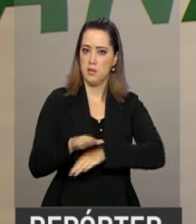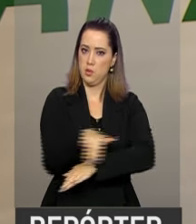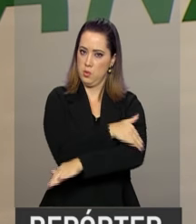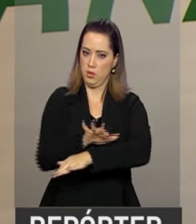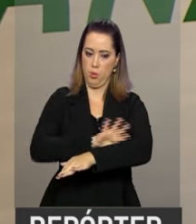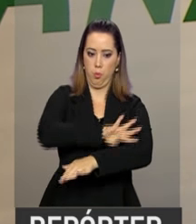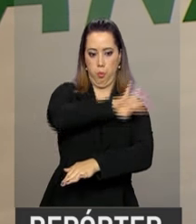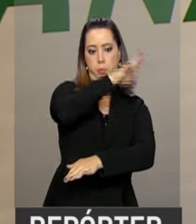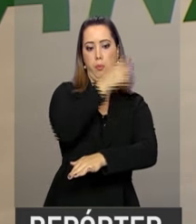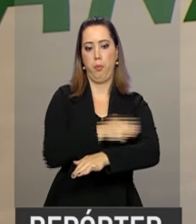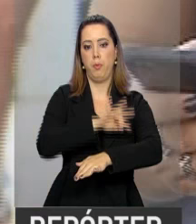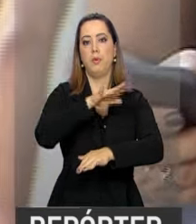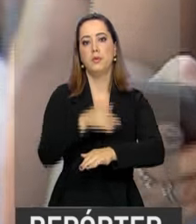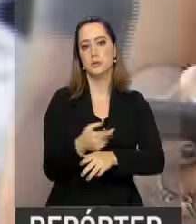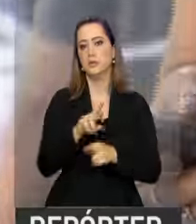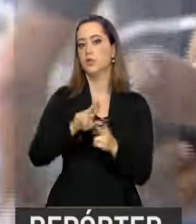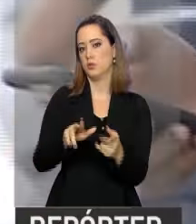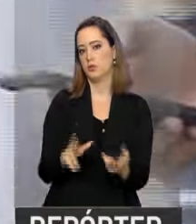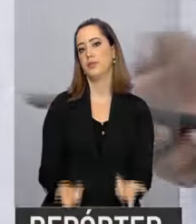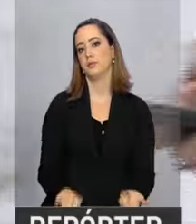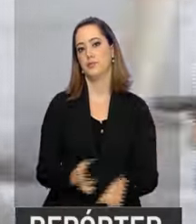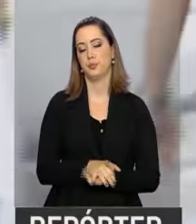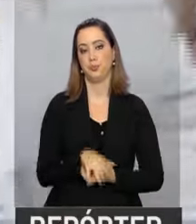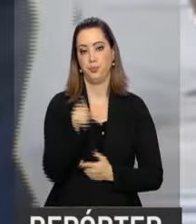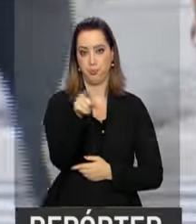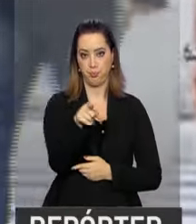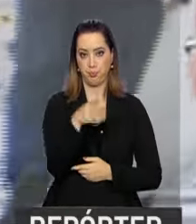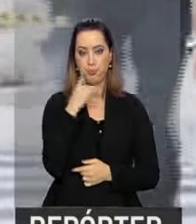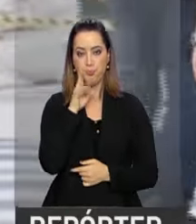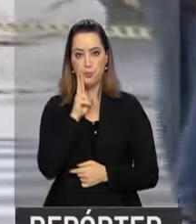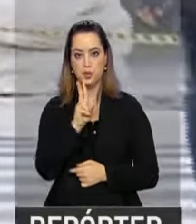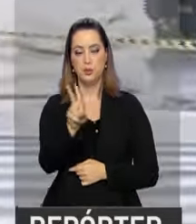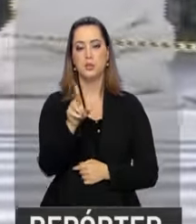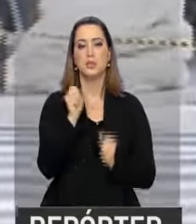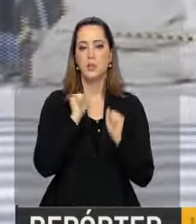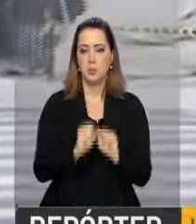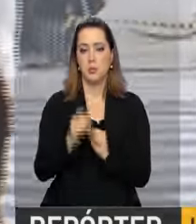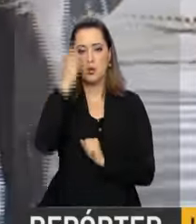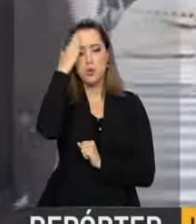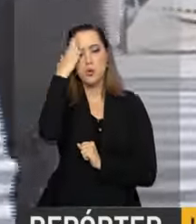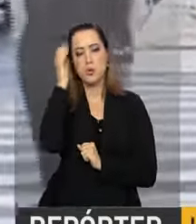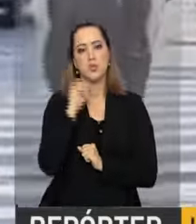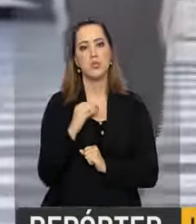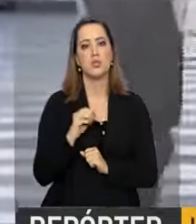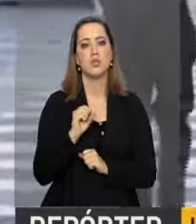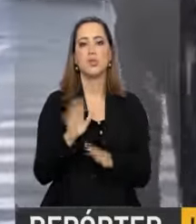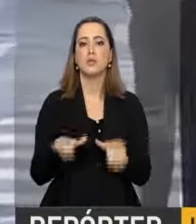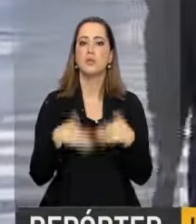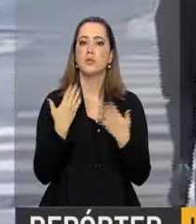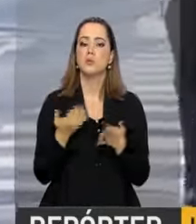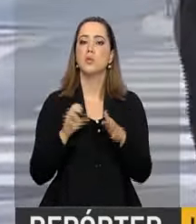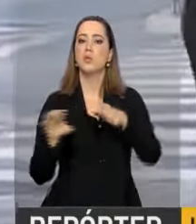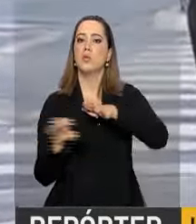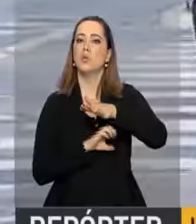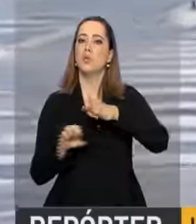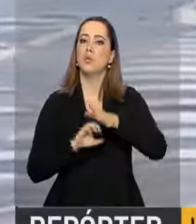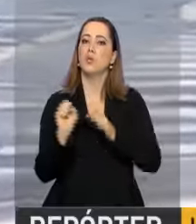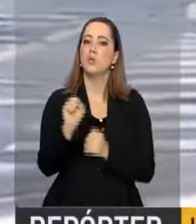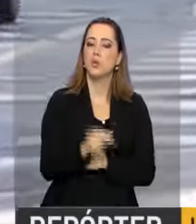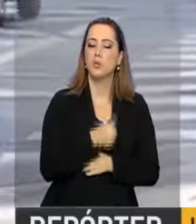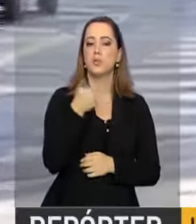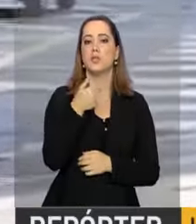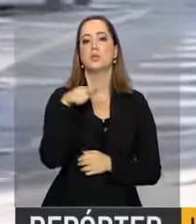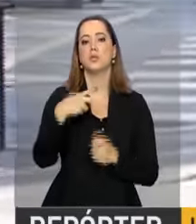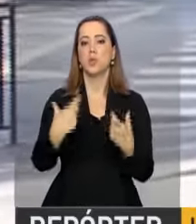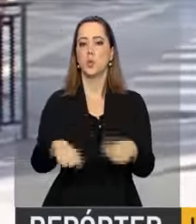terrenos do Brasil. Ao acessar a ferramenta, o consumidor pode saber, por exemplo, qual operador oferece o melhor sinal